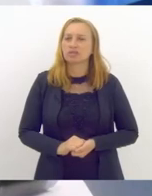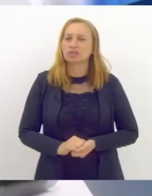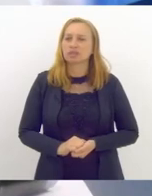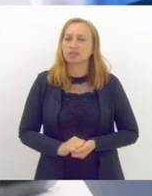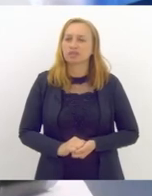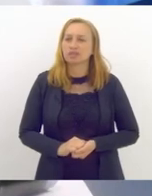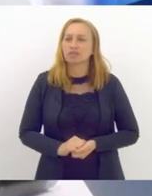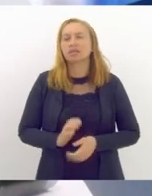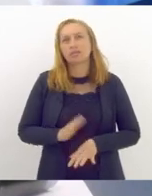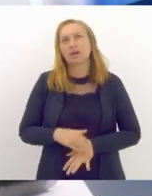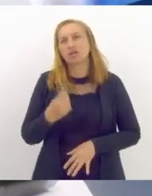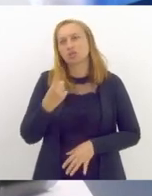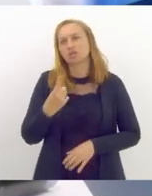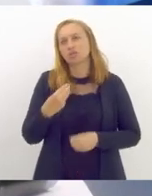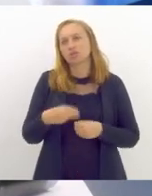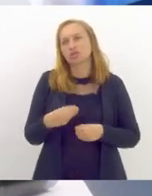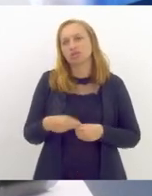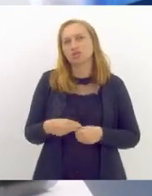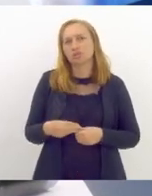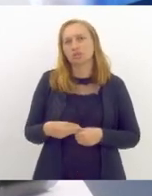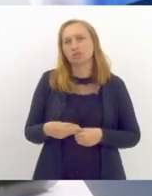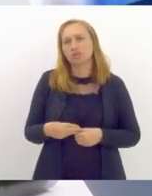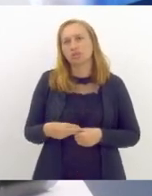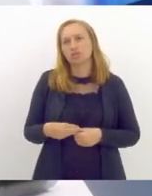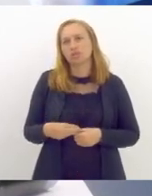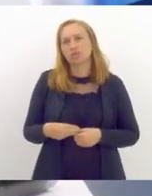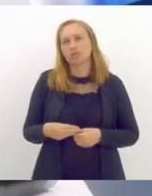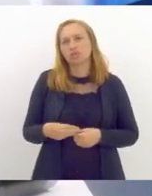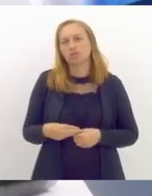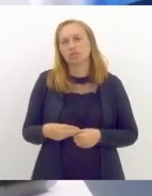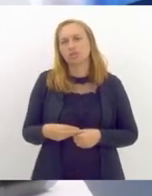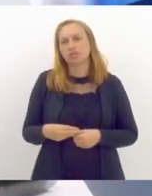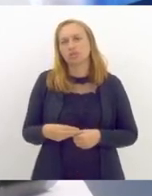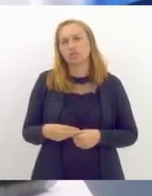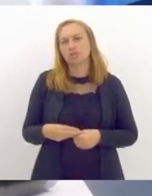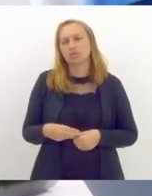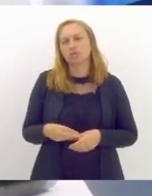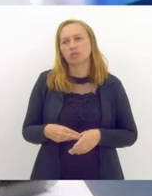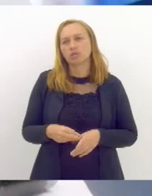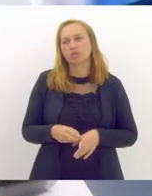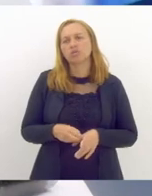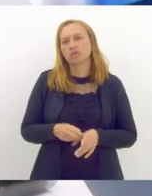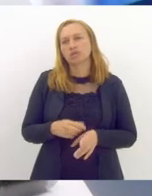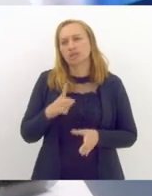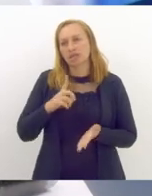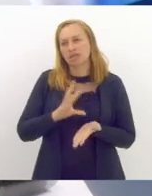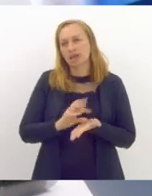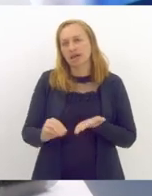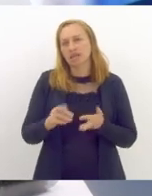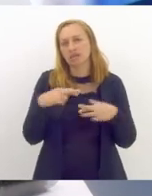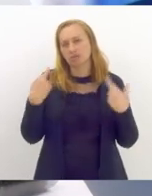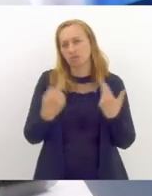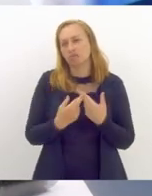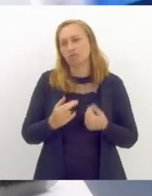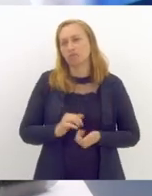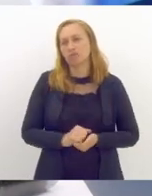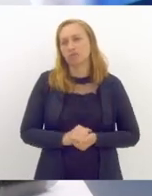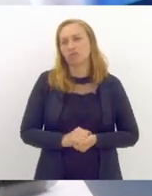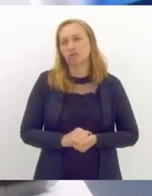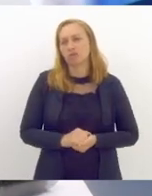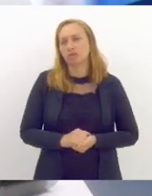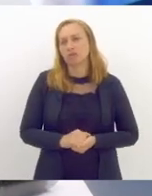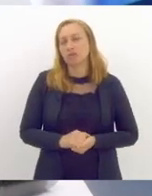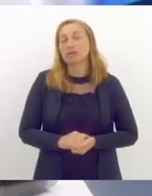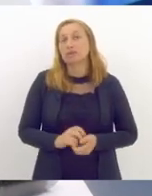tinha mais um município que não tá tá na ata da reunião porque